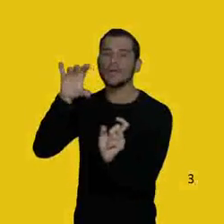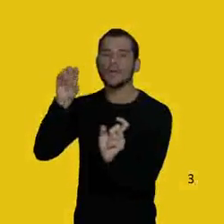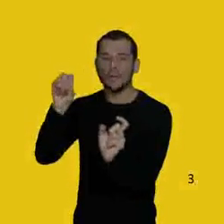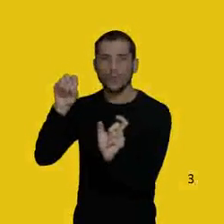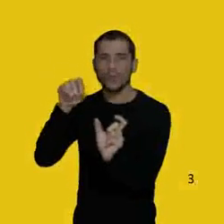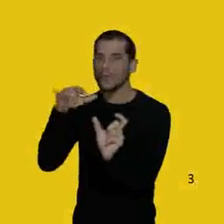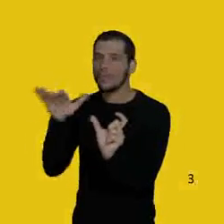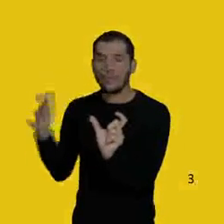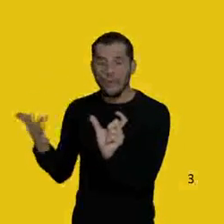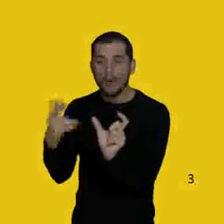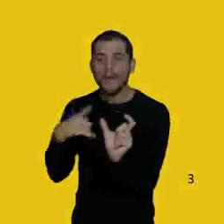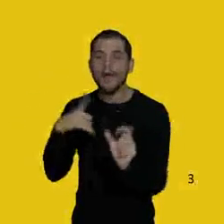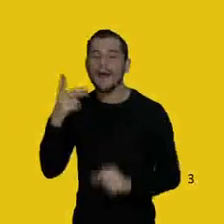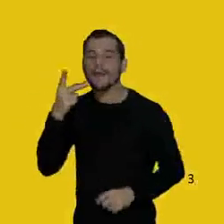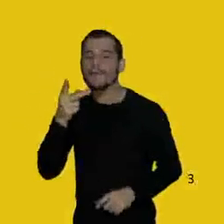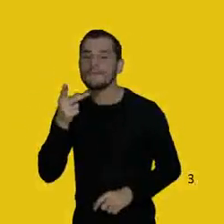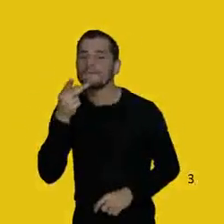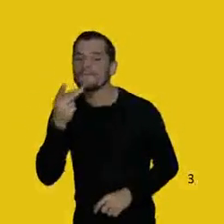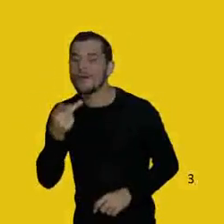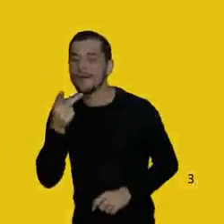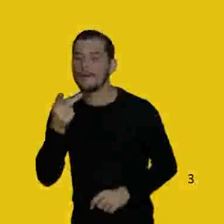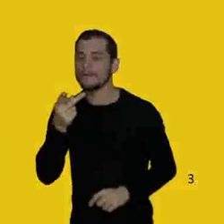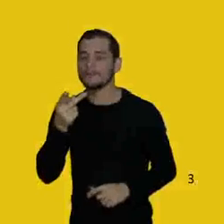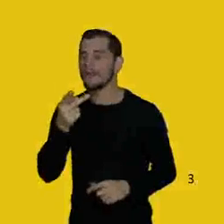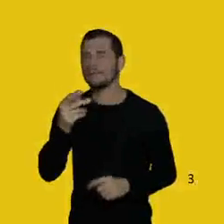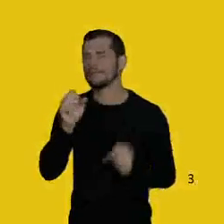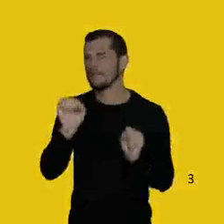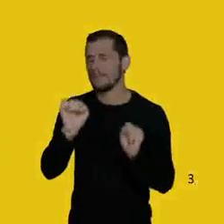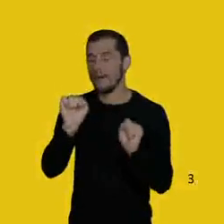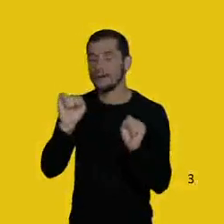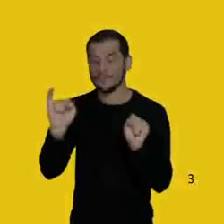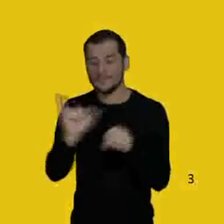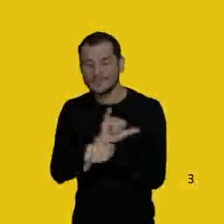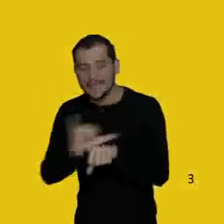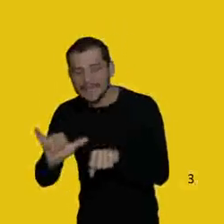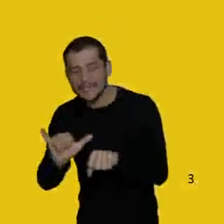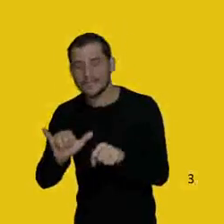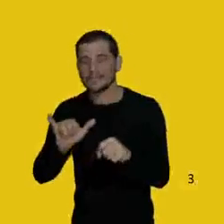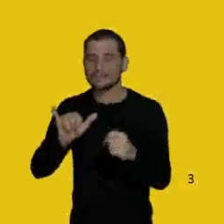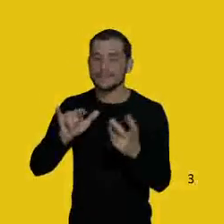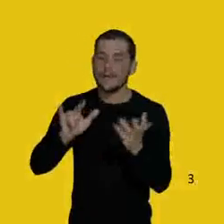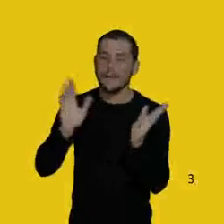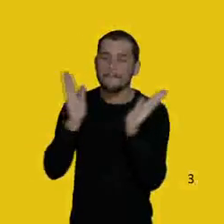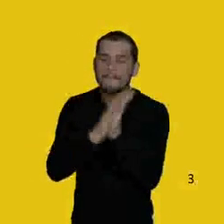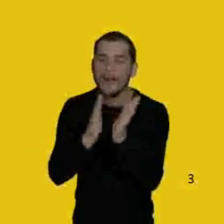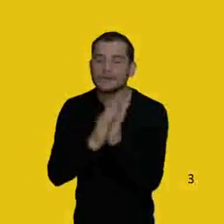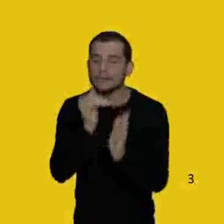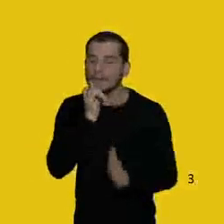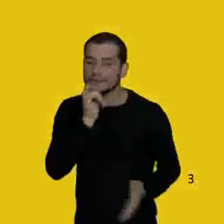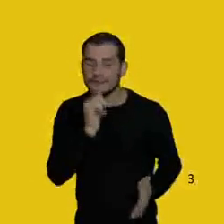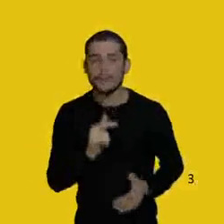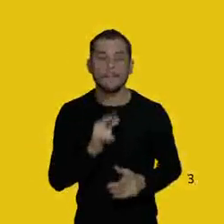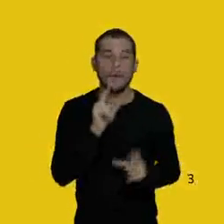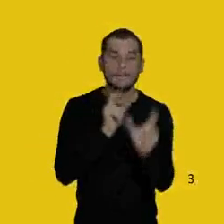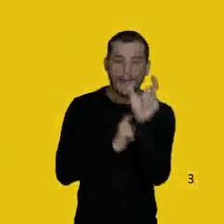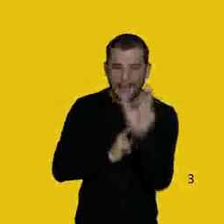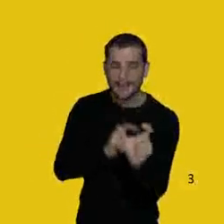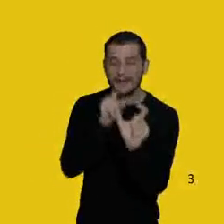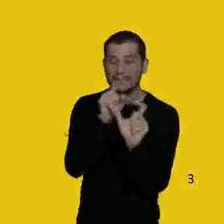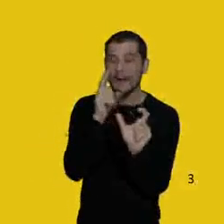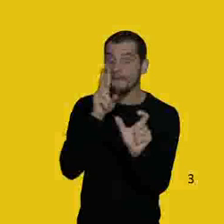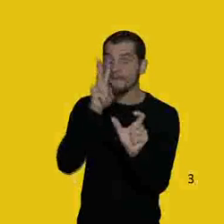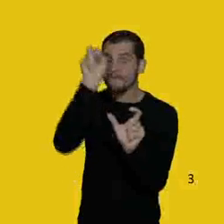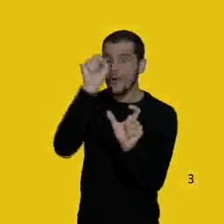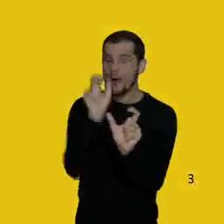bater pé de música e é para eles é muito difícil então a minha pesquisa todos os disléxicos